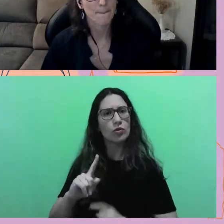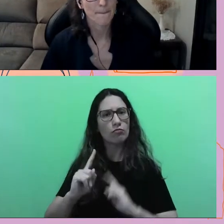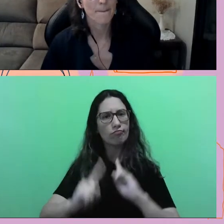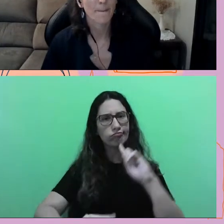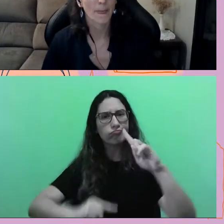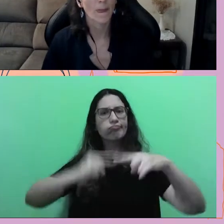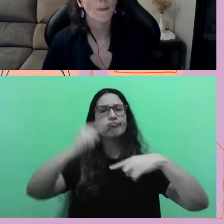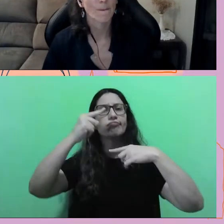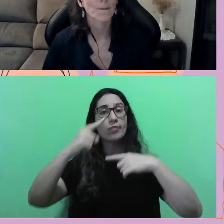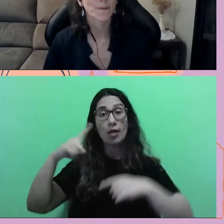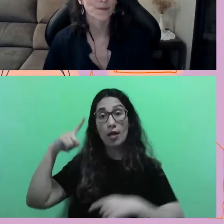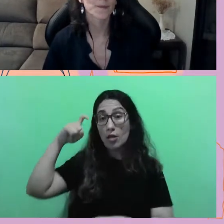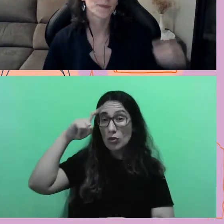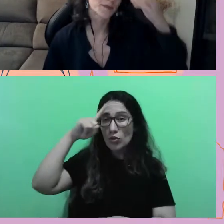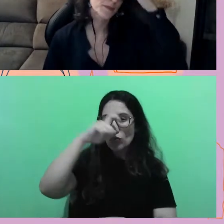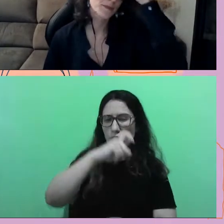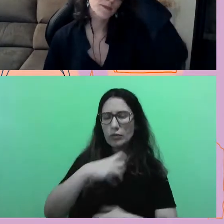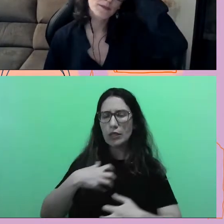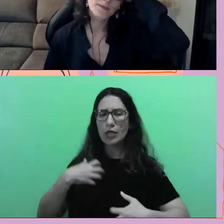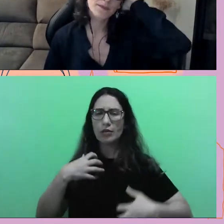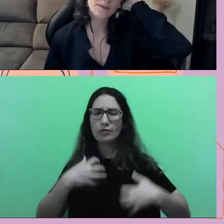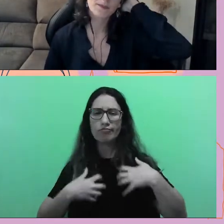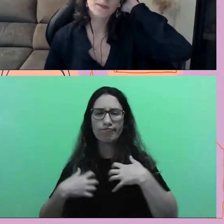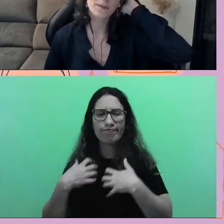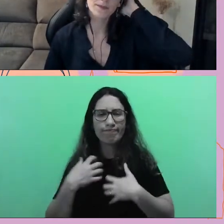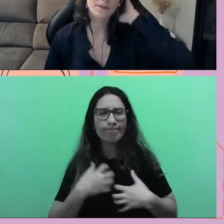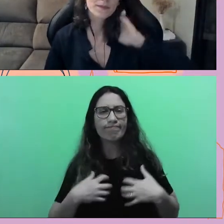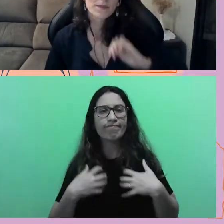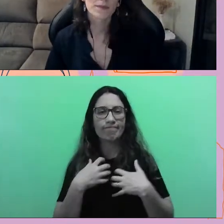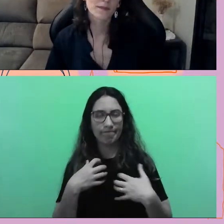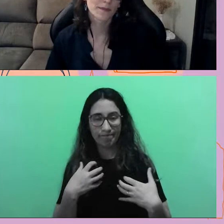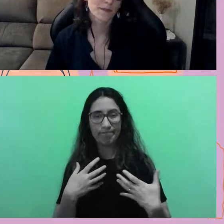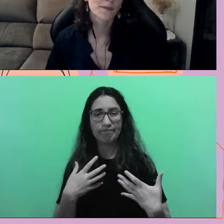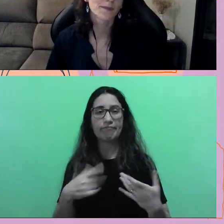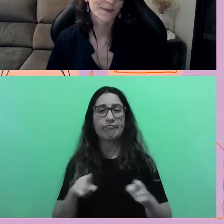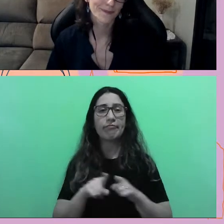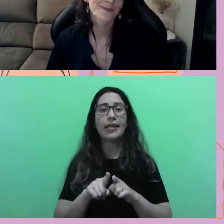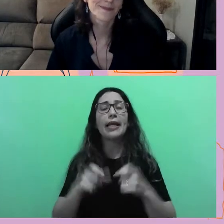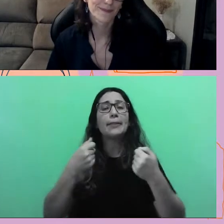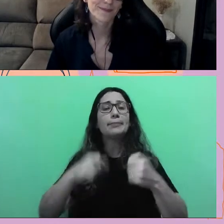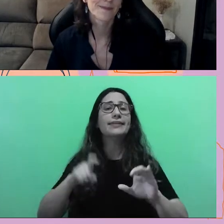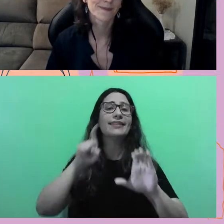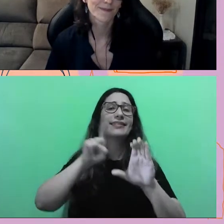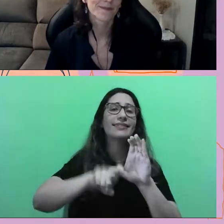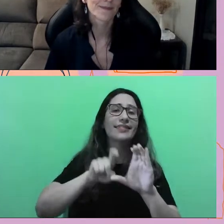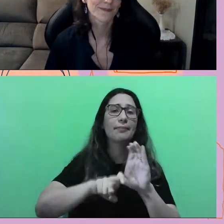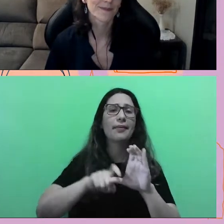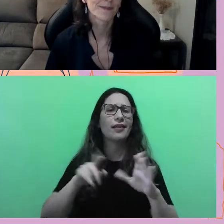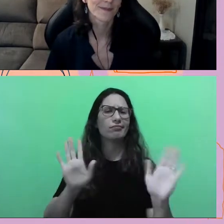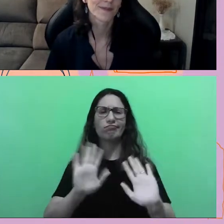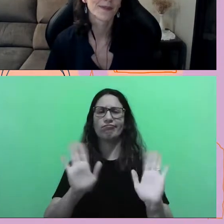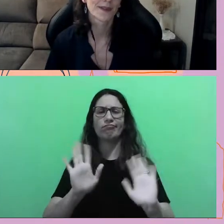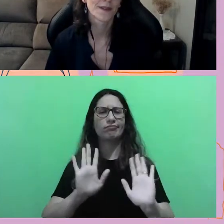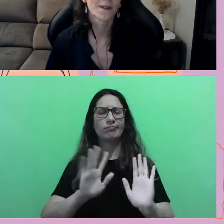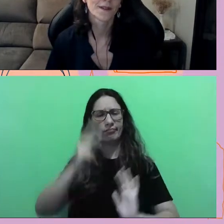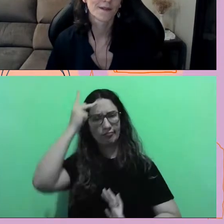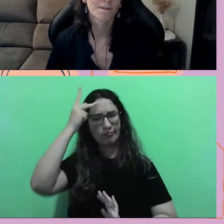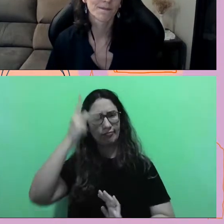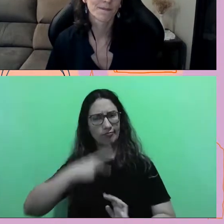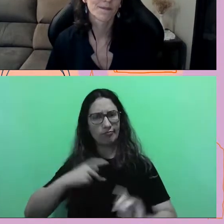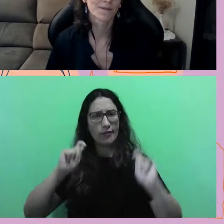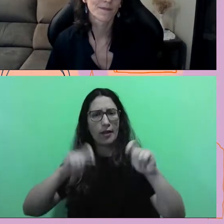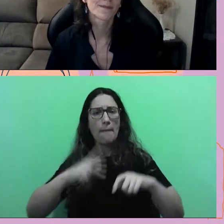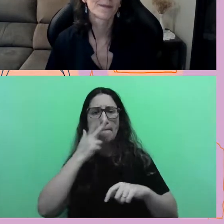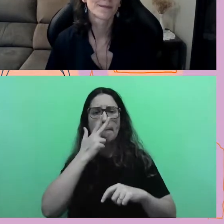as dificuldades, as frustrações durante o dia, sem precisar da sensei de Nancy ali, da imagem da sensei de Nancy, como uma muleta.